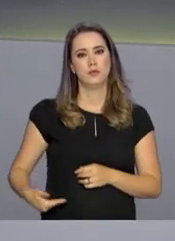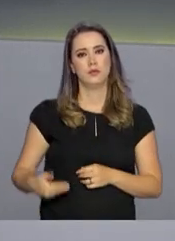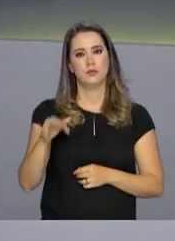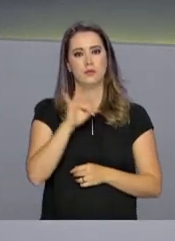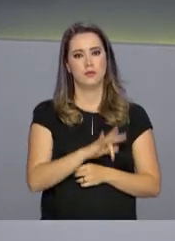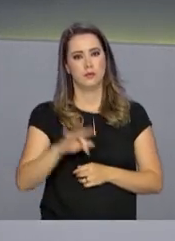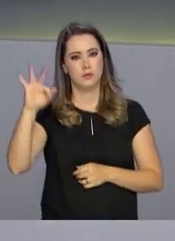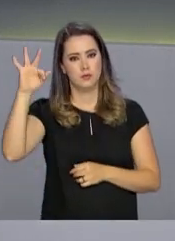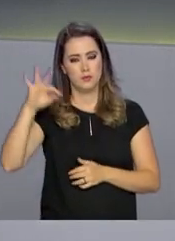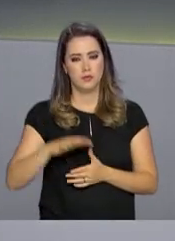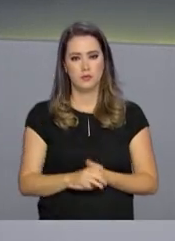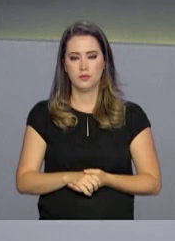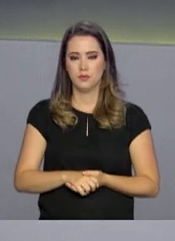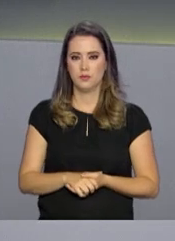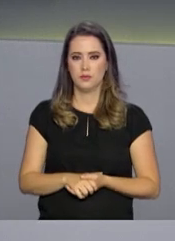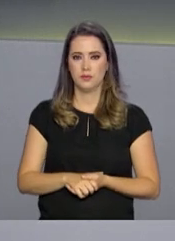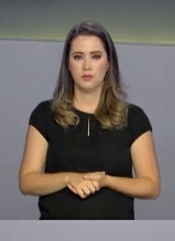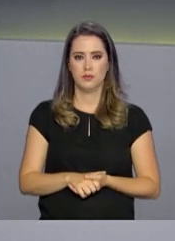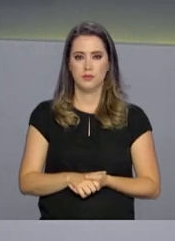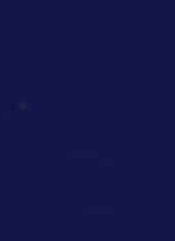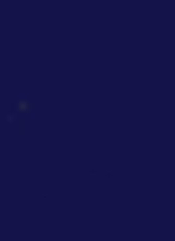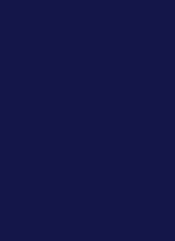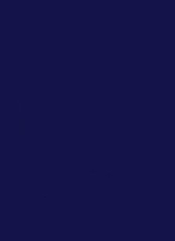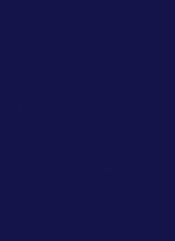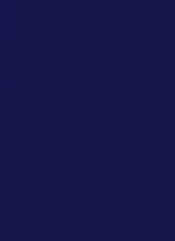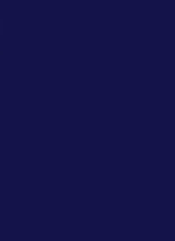nbr a tv do governo federal